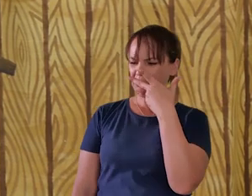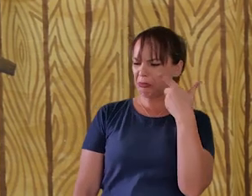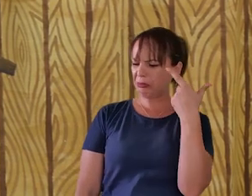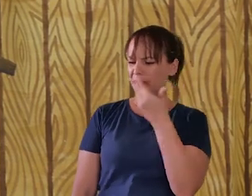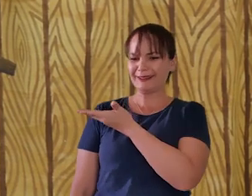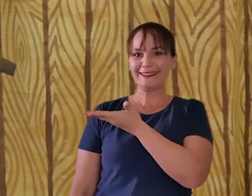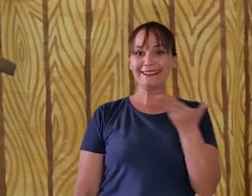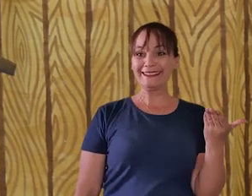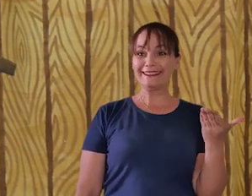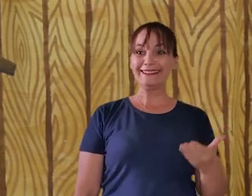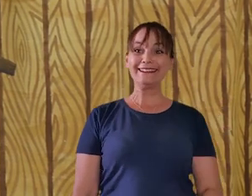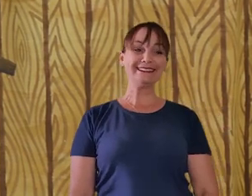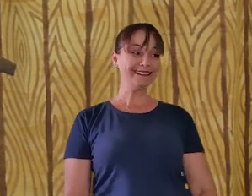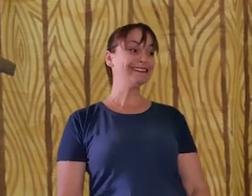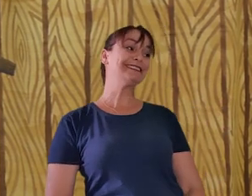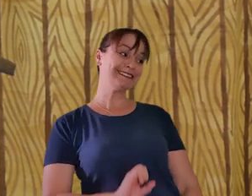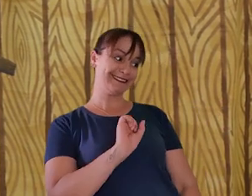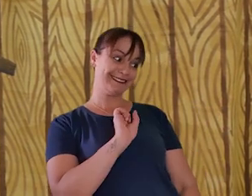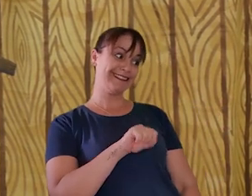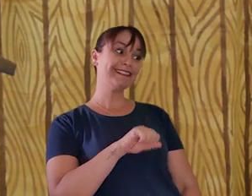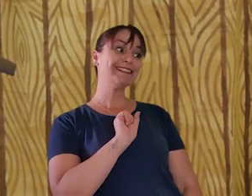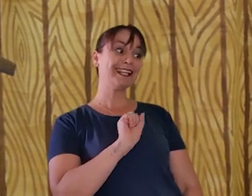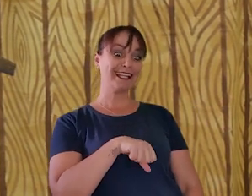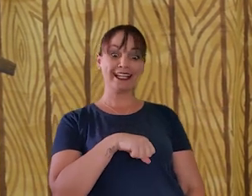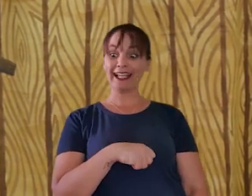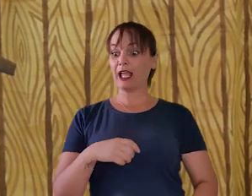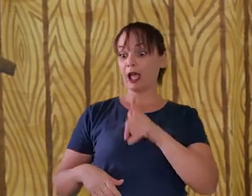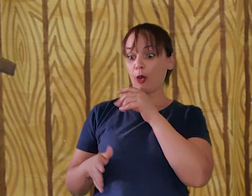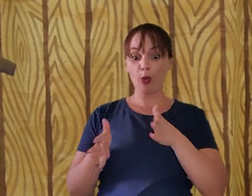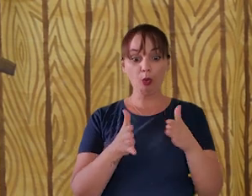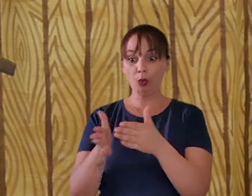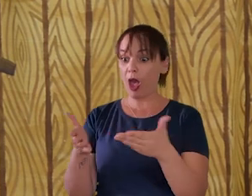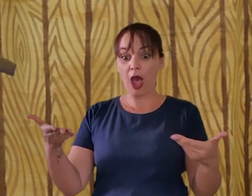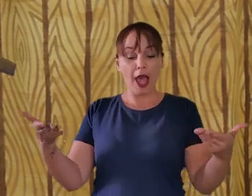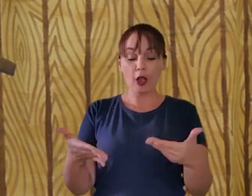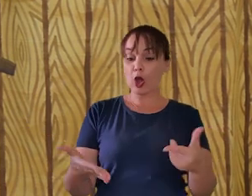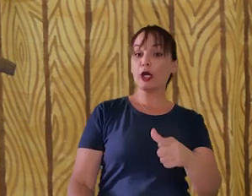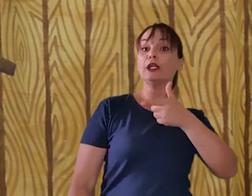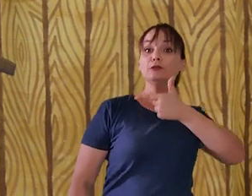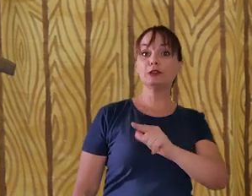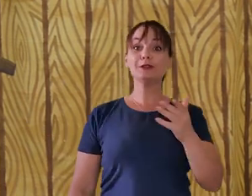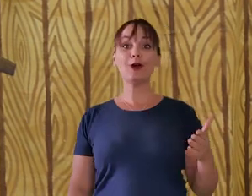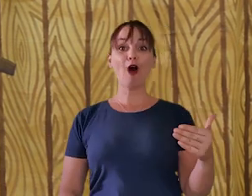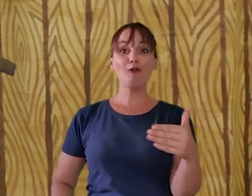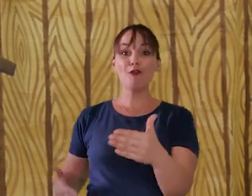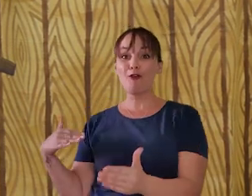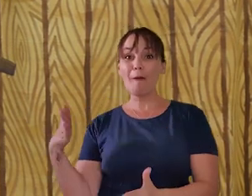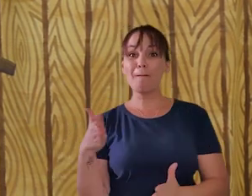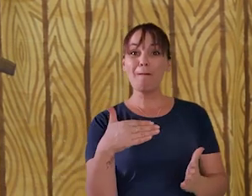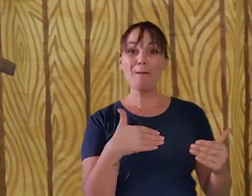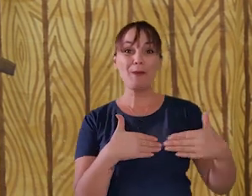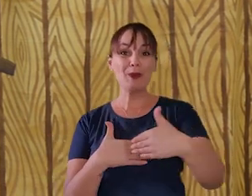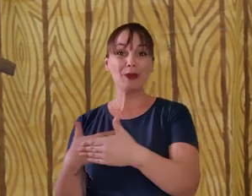foi? Foi. O riacho voltou a ter peixe e eu não preciso ir